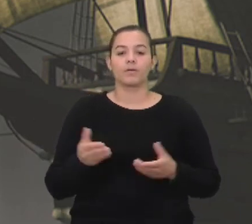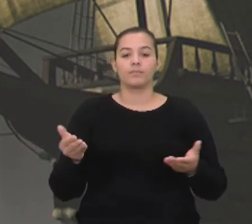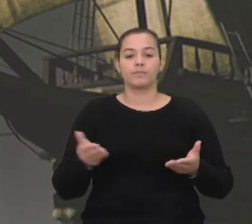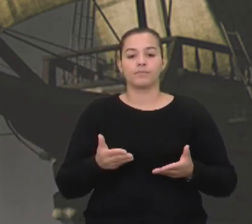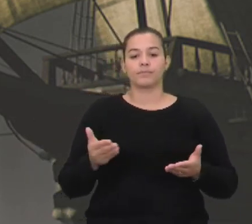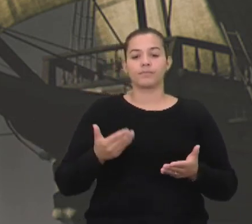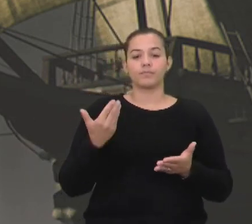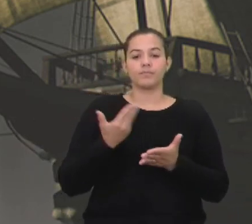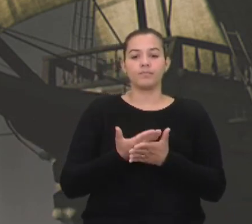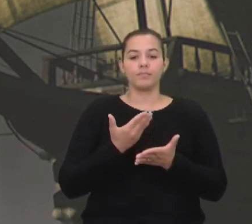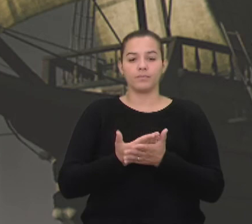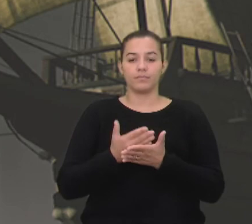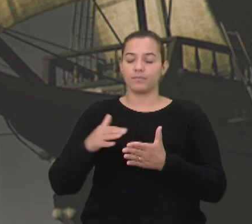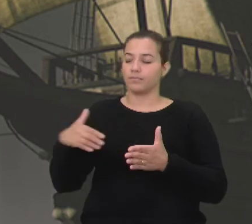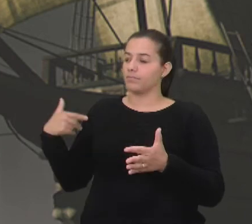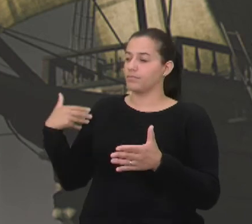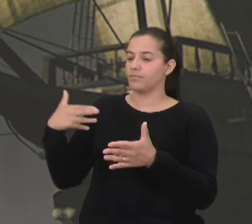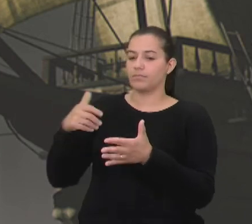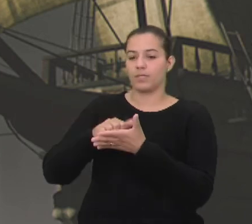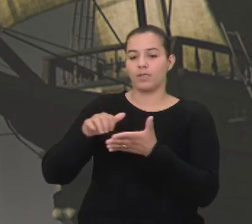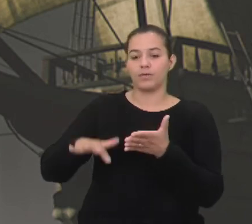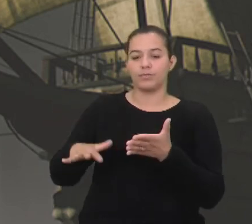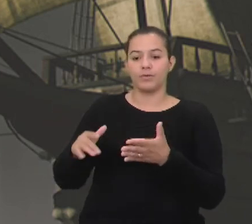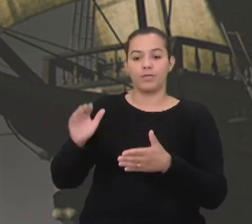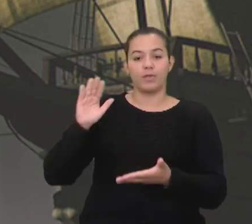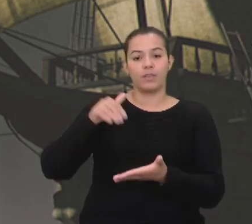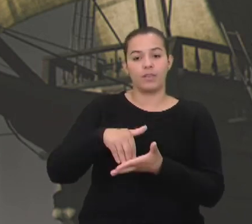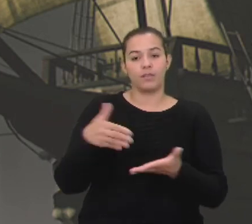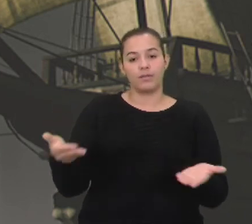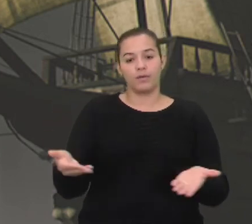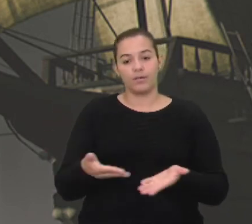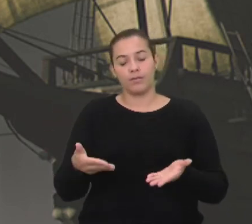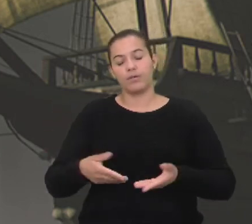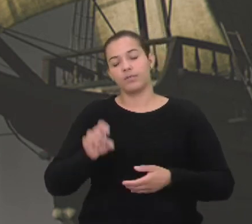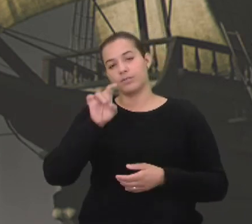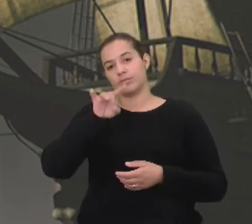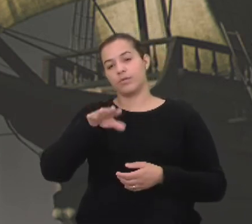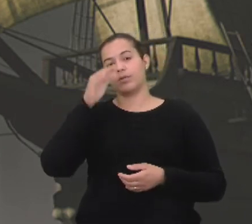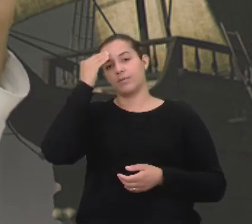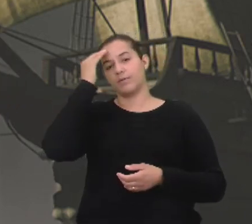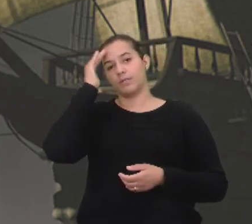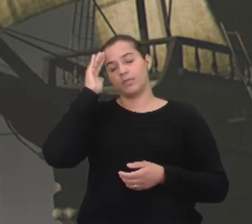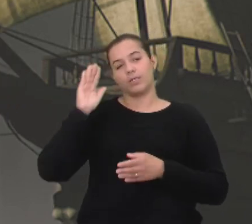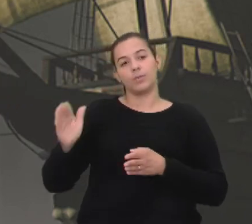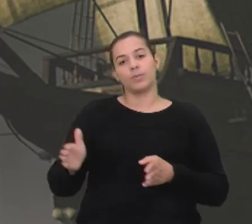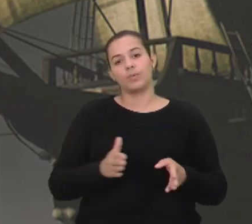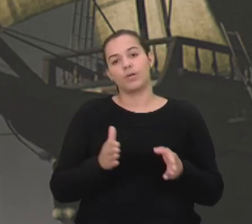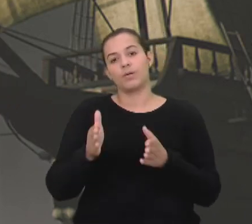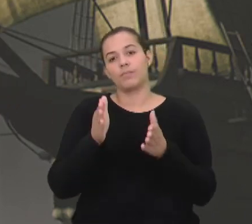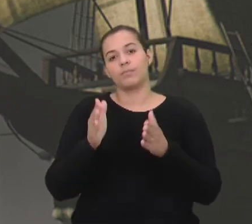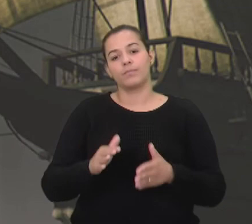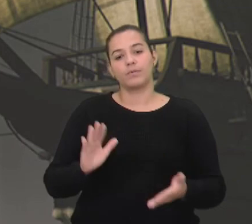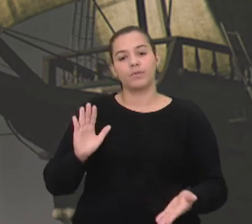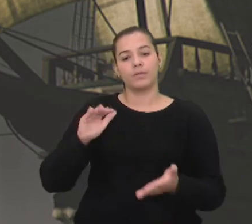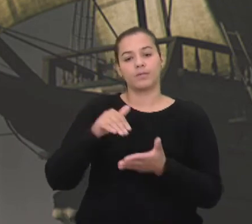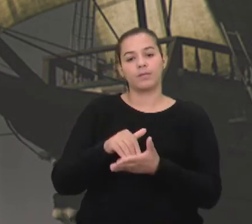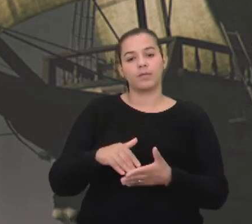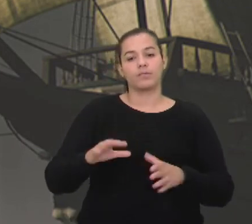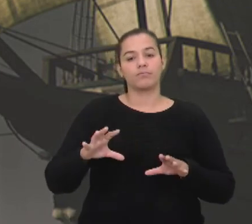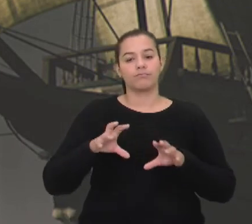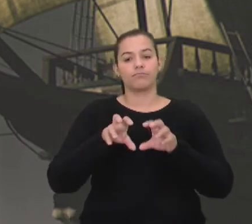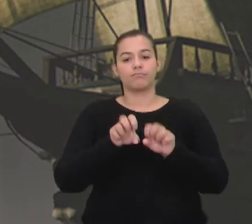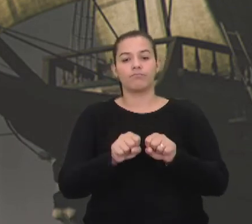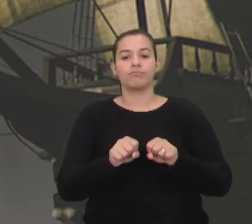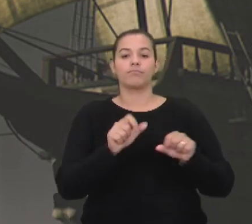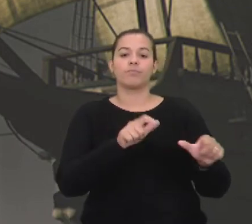da atividade 3 até agora, a gente estava preparando o caminho, entendendo bem mais essa questão da colonialidade,